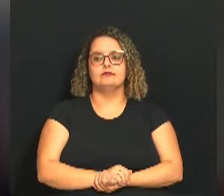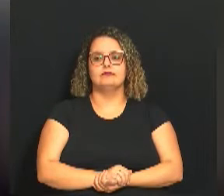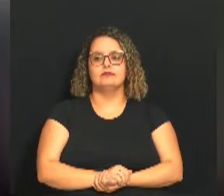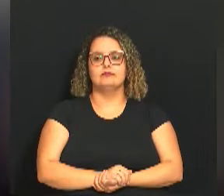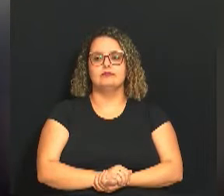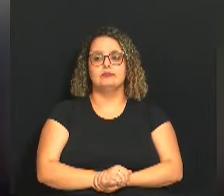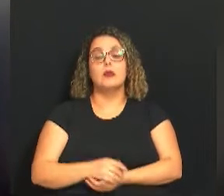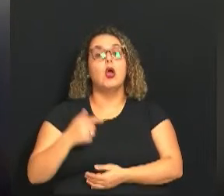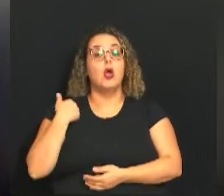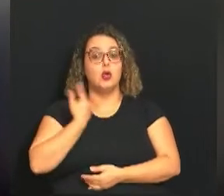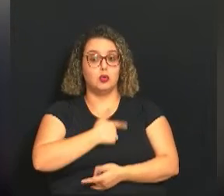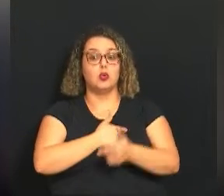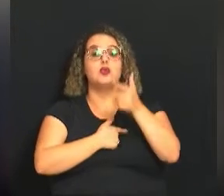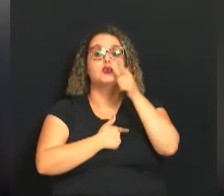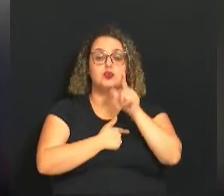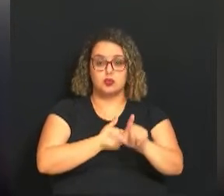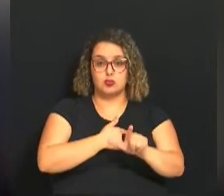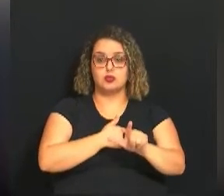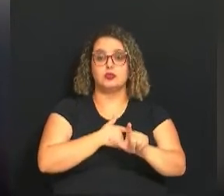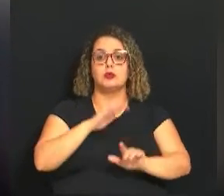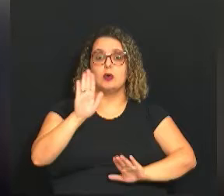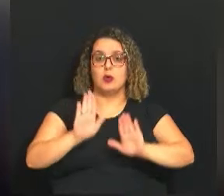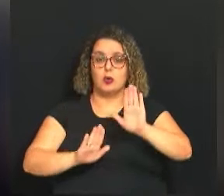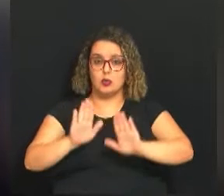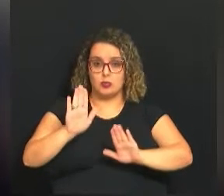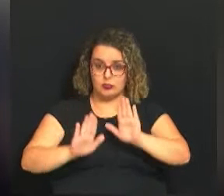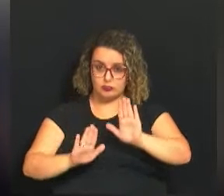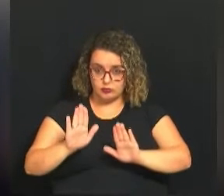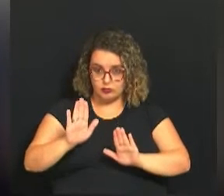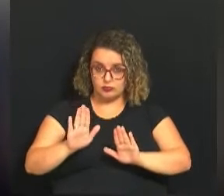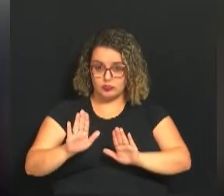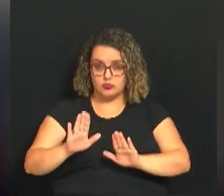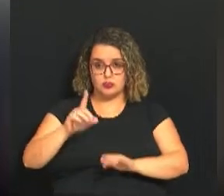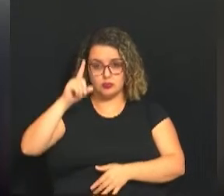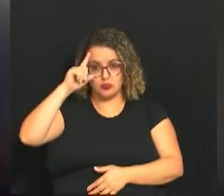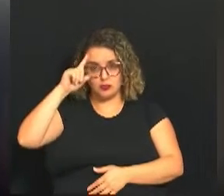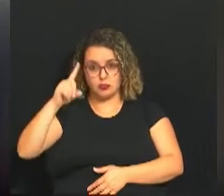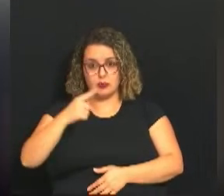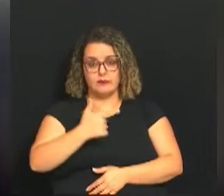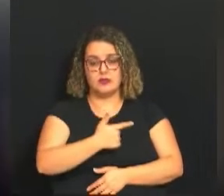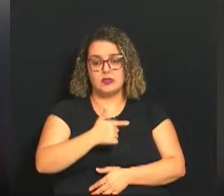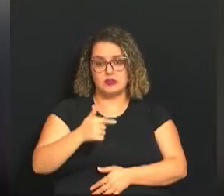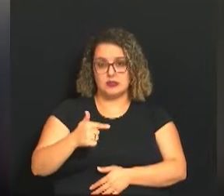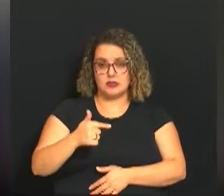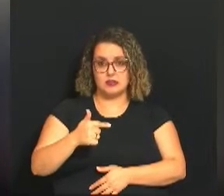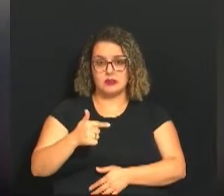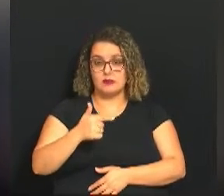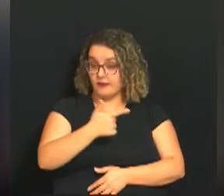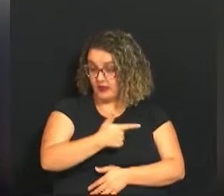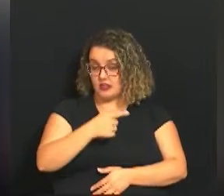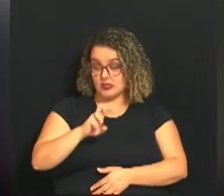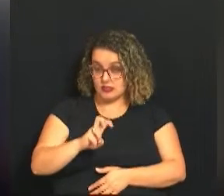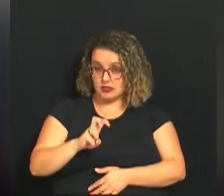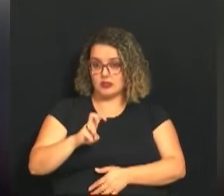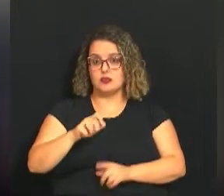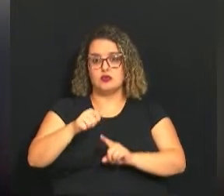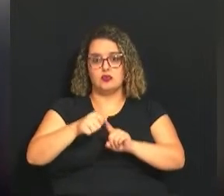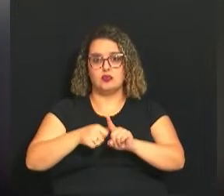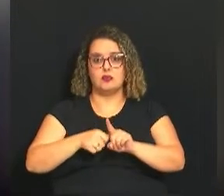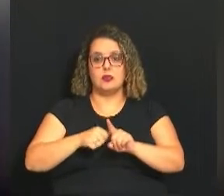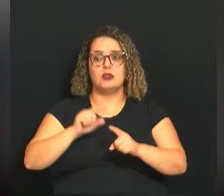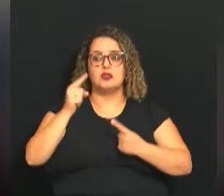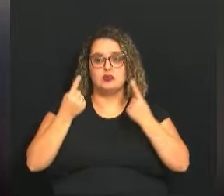Nós conseguimos abrir essa licitação no dia 25 de fevereiro. Ela vai ficar aberta até 24 de